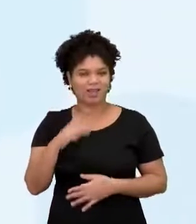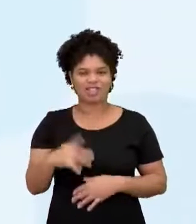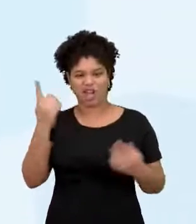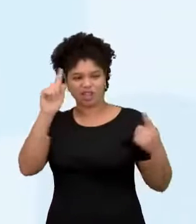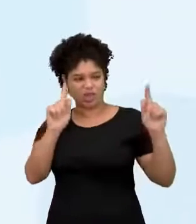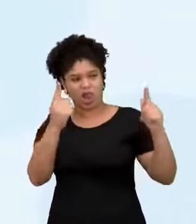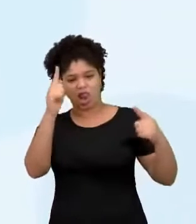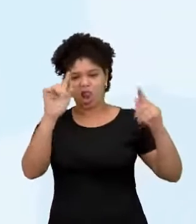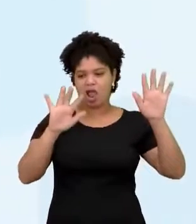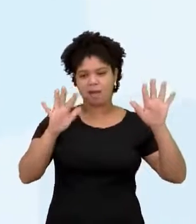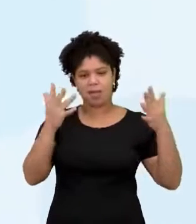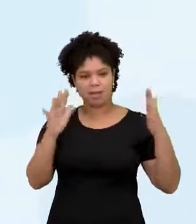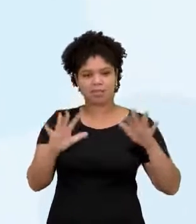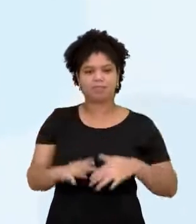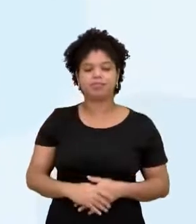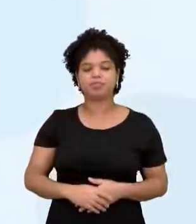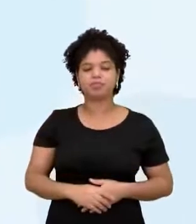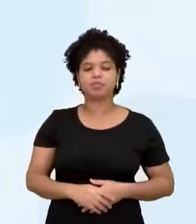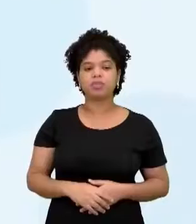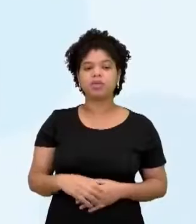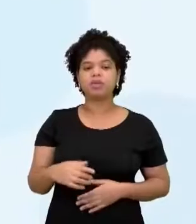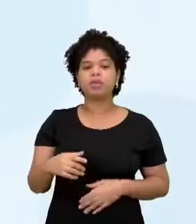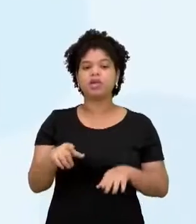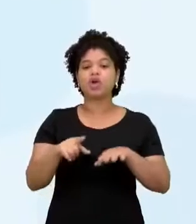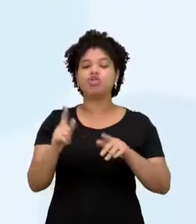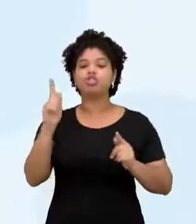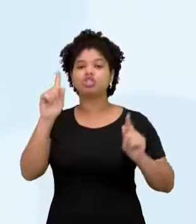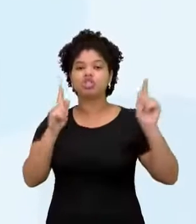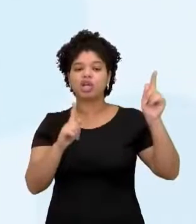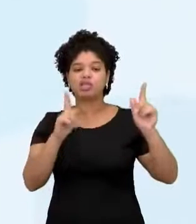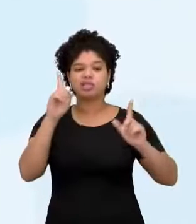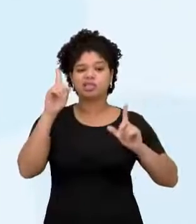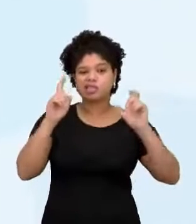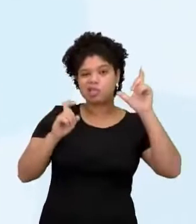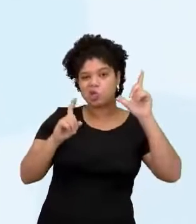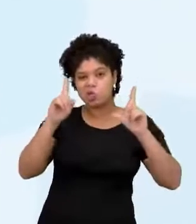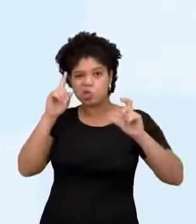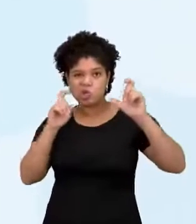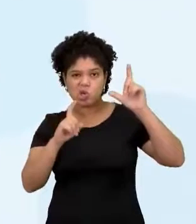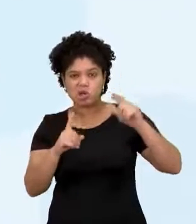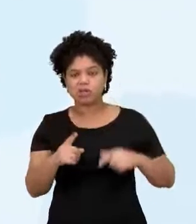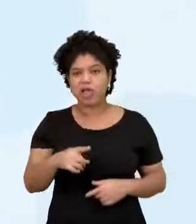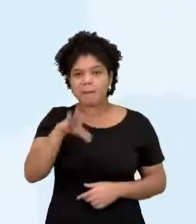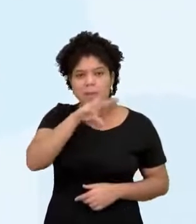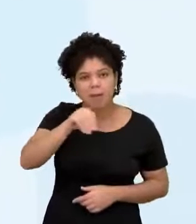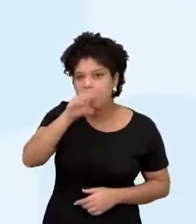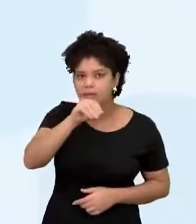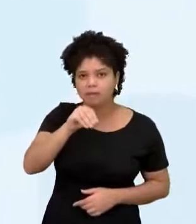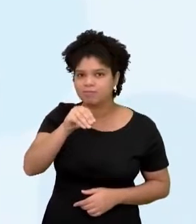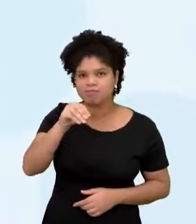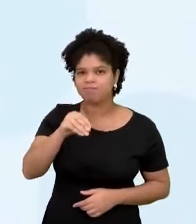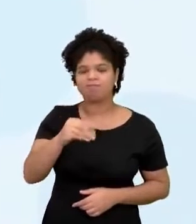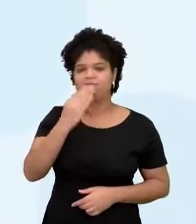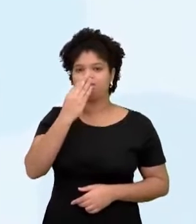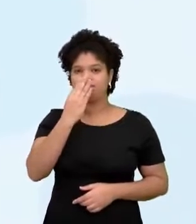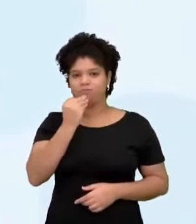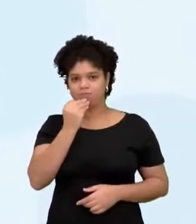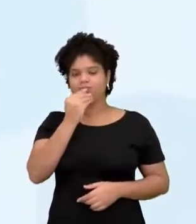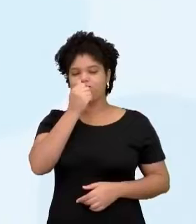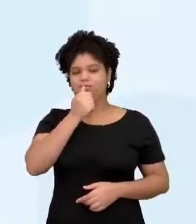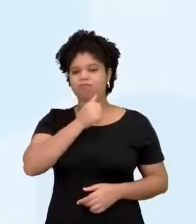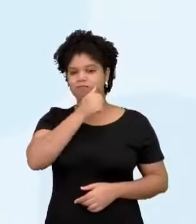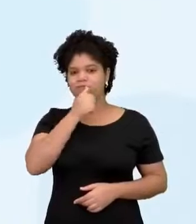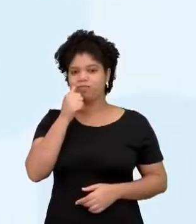A intencionalidade da peça é vista através de gestos e expressões do ator, sem o uso da voz, transmitindo-se sentimentos